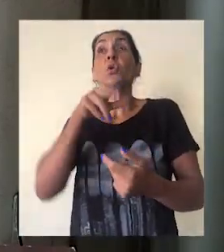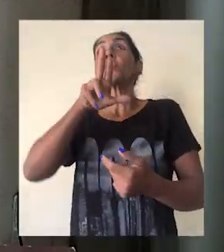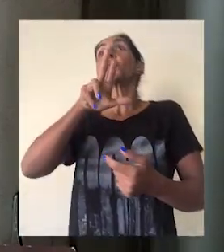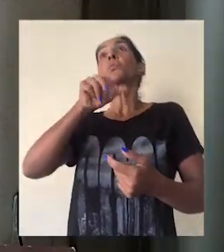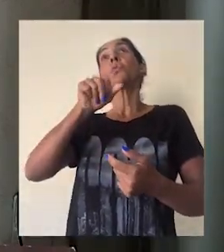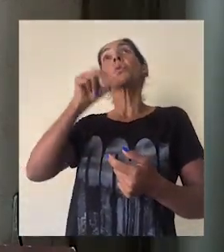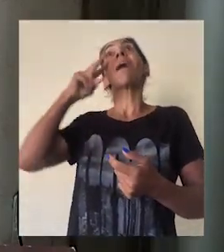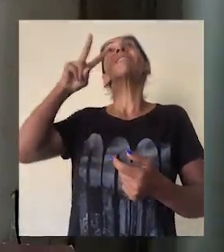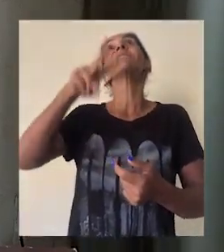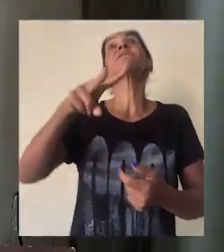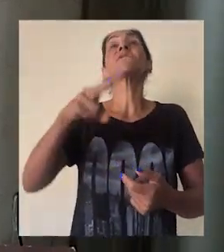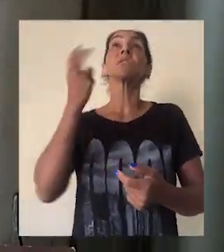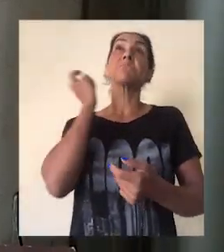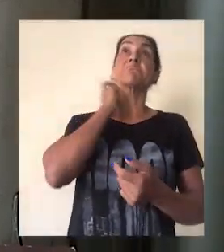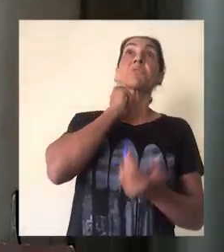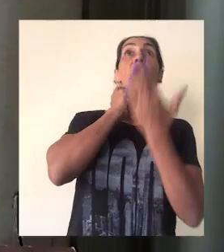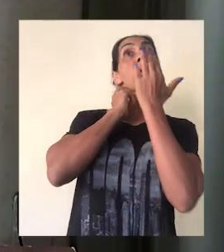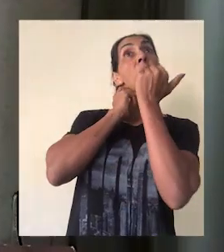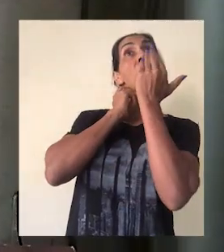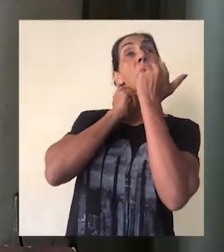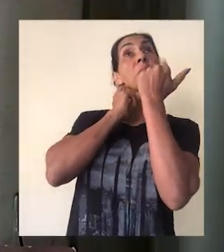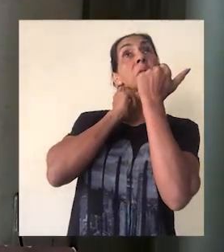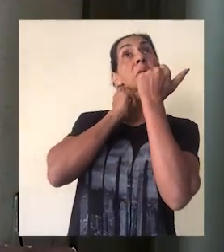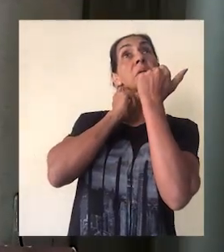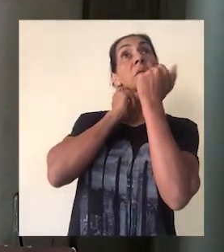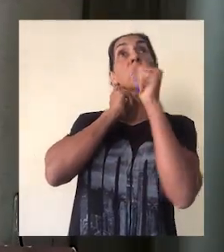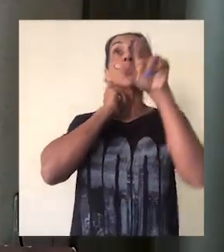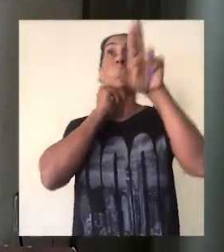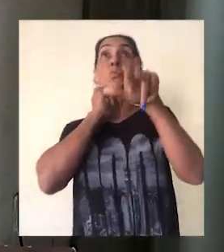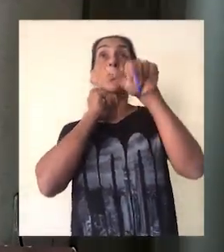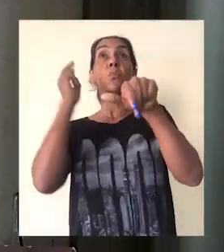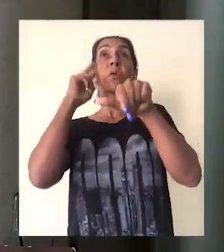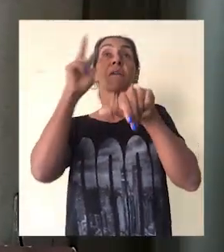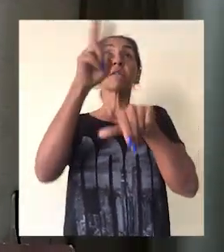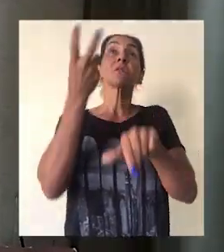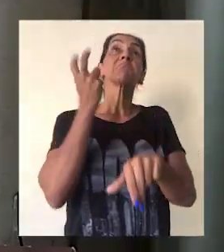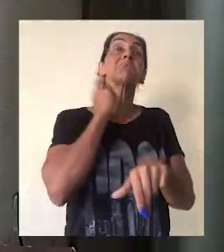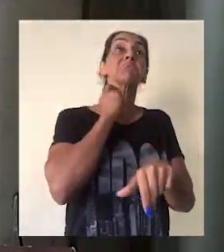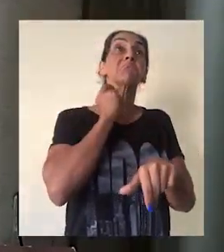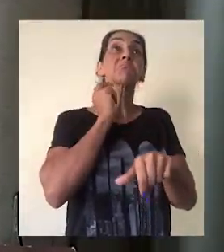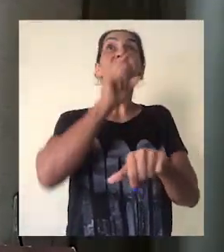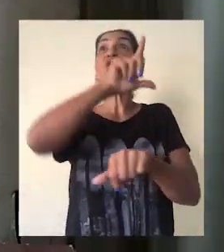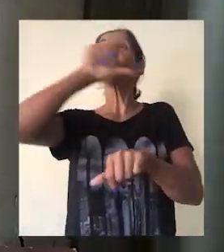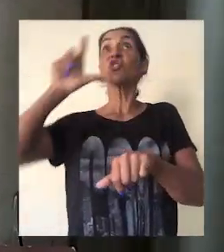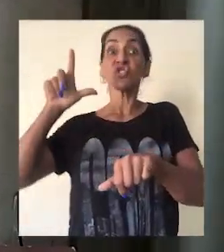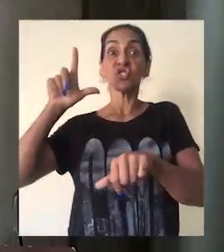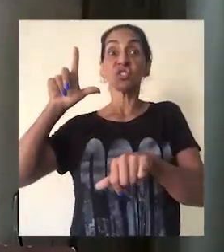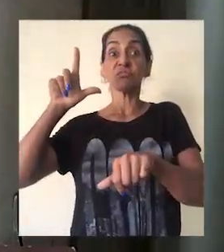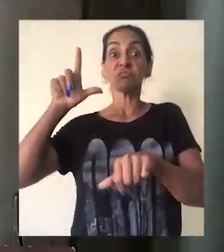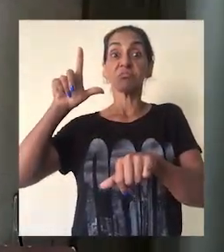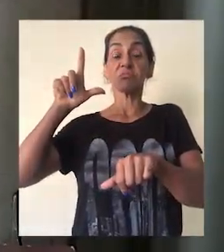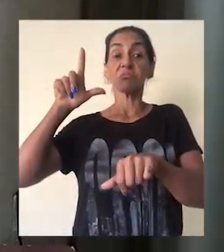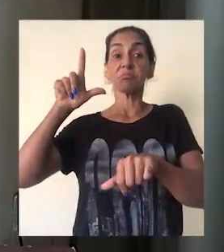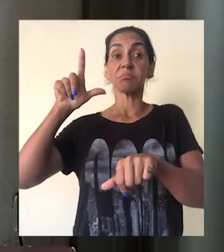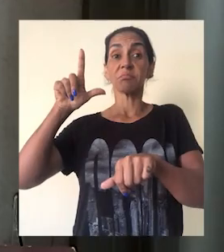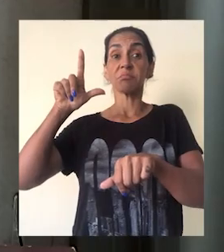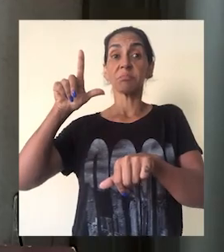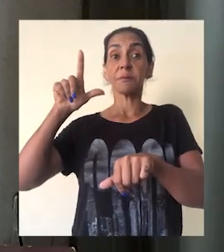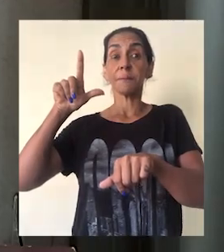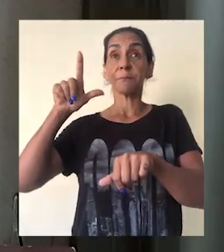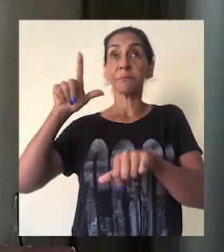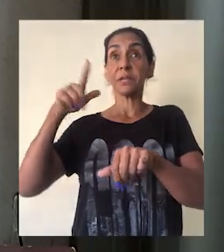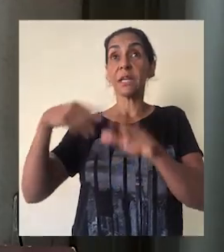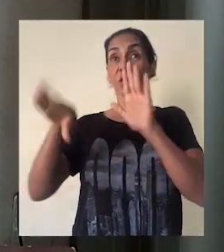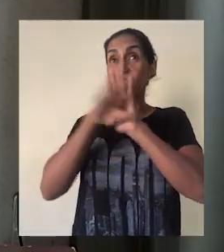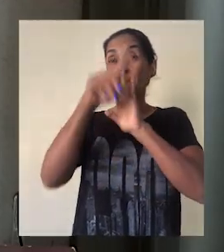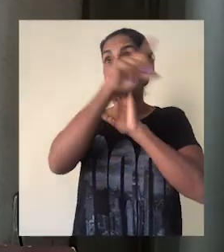viu o Conde Drácula comer, nunca viu o Conde Drácula durante o dia, Não havia mais ninguém no castelo além do Drácula, ele